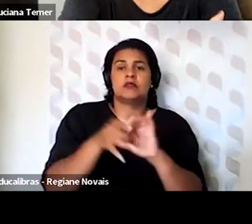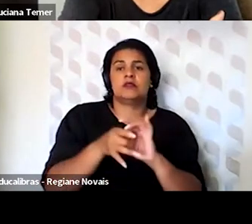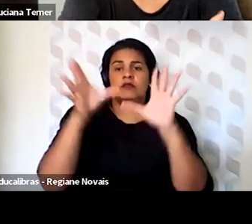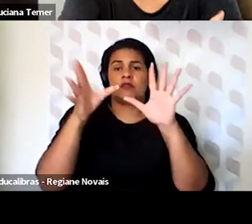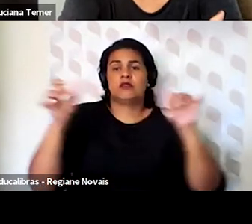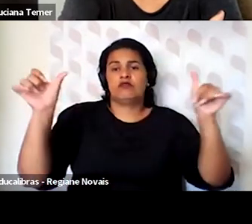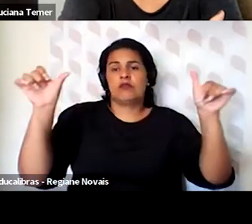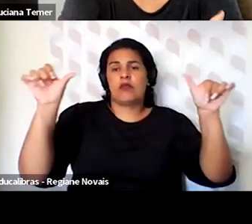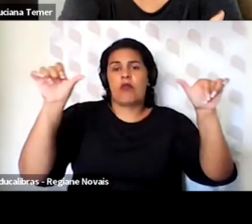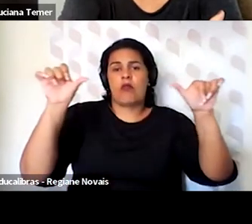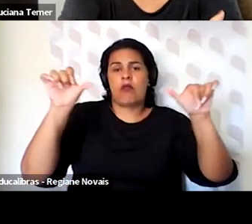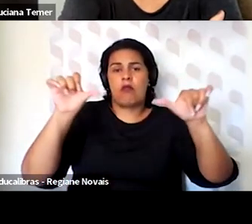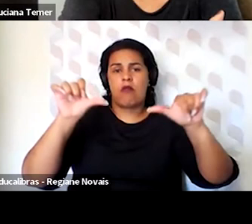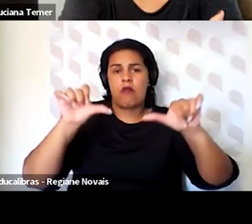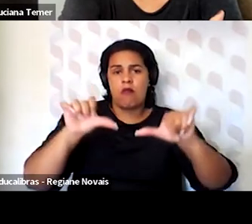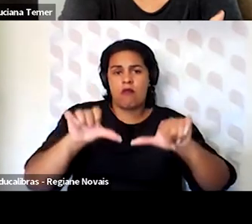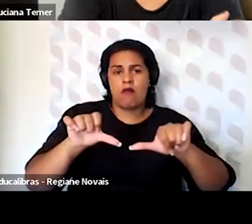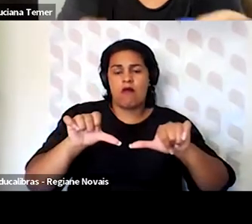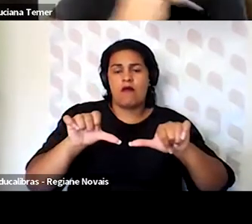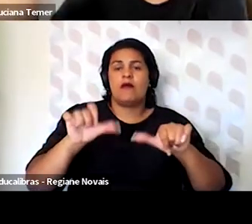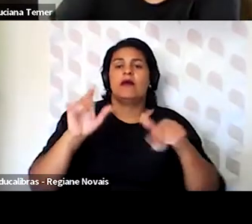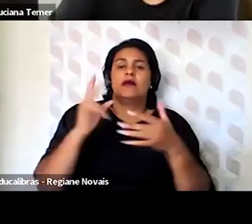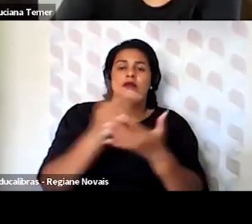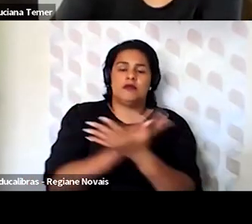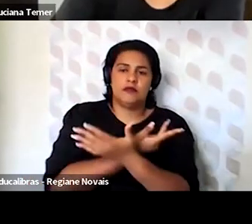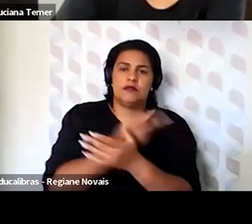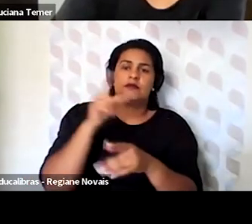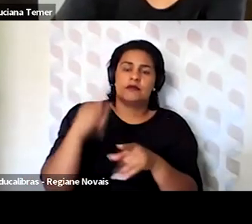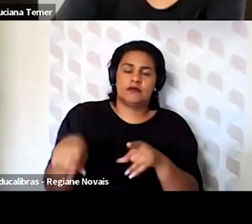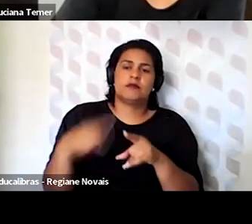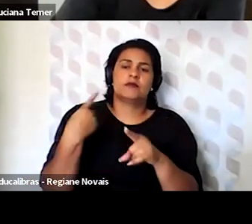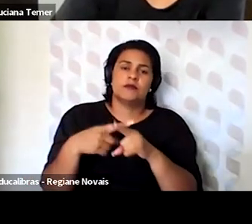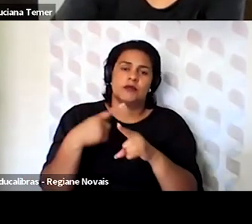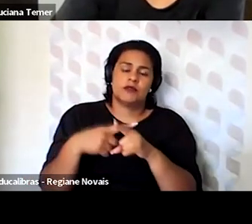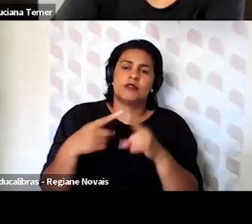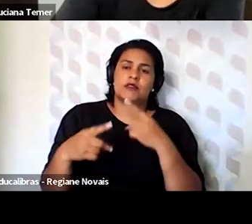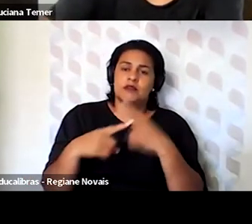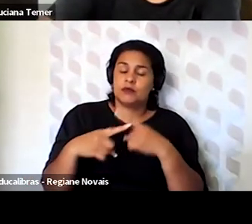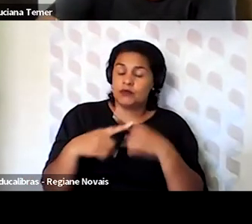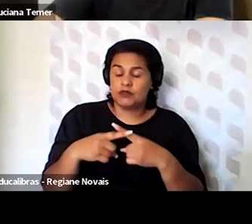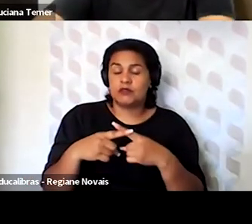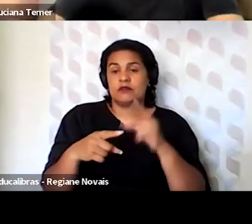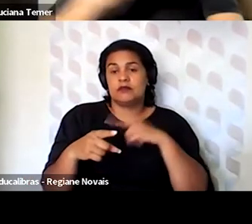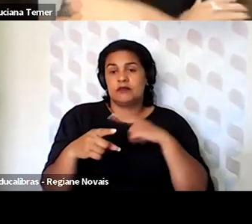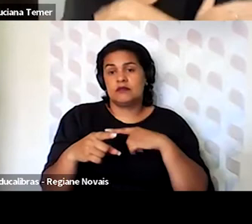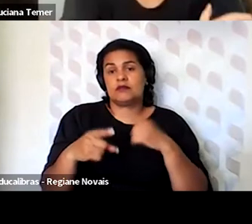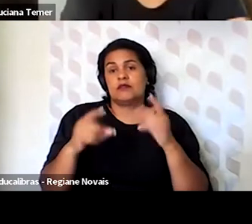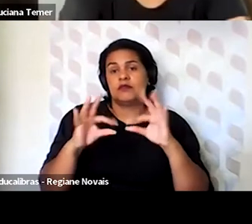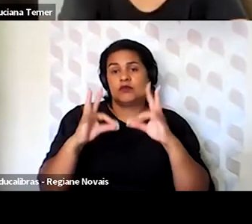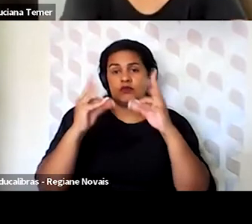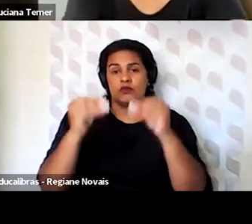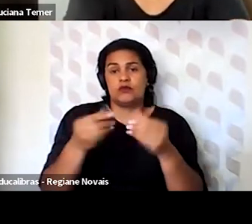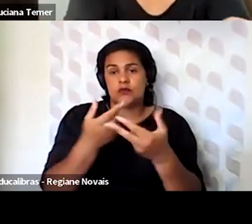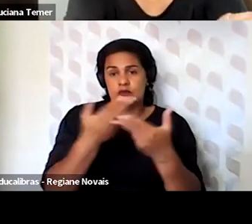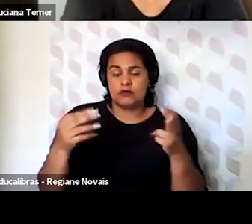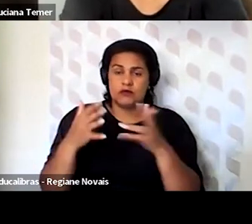extrema-direita emerge com muita força, se torna hegemônica e, é claro, os termos da participação dos movimentos